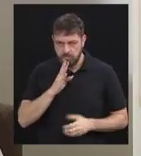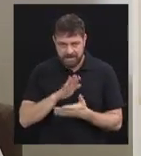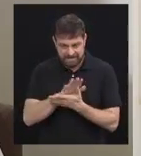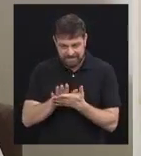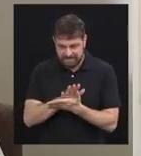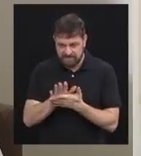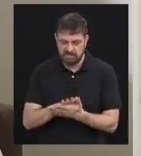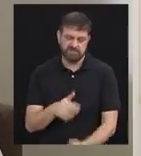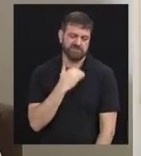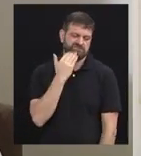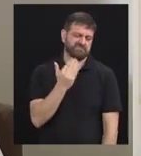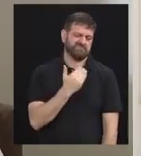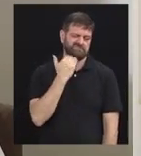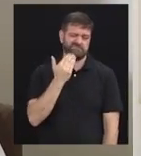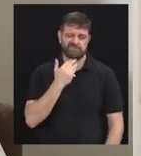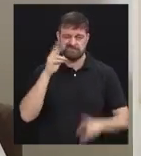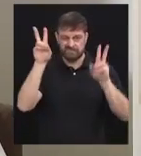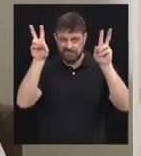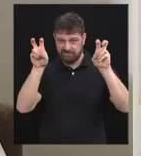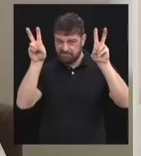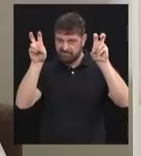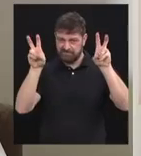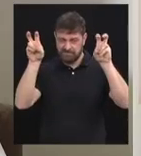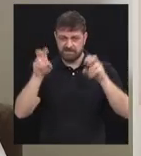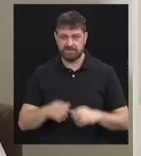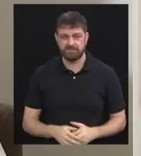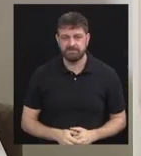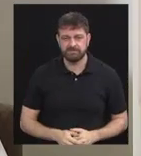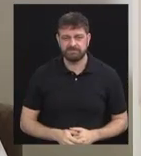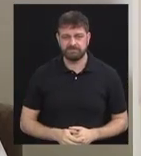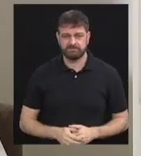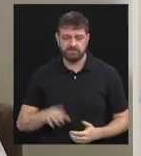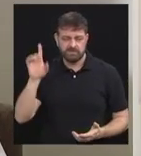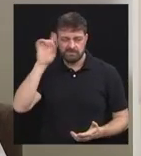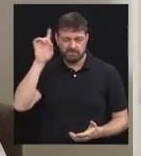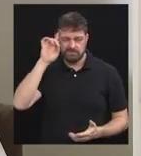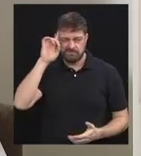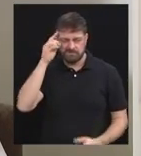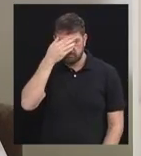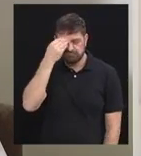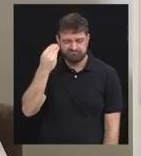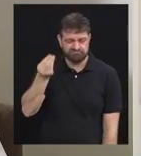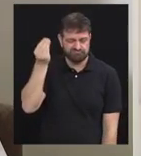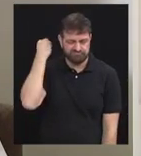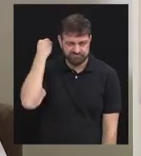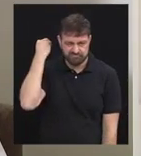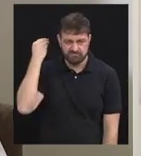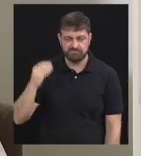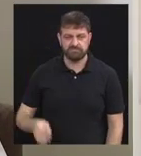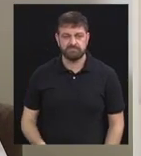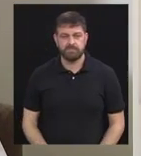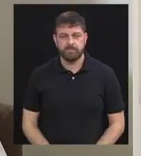normalmente elas não ligam o assunto ao cotidiano. Então,